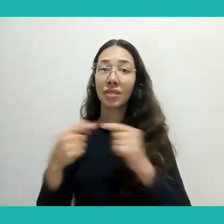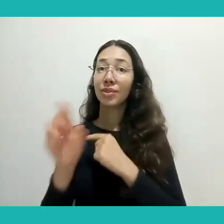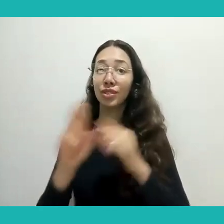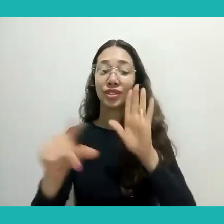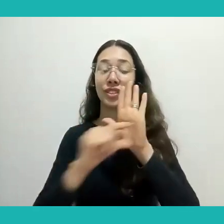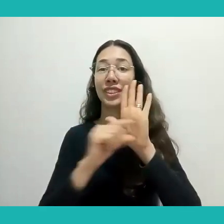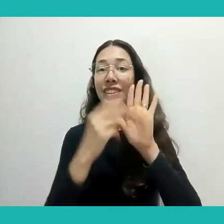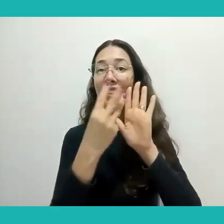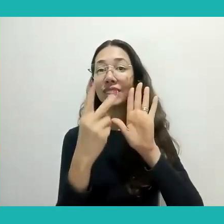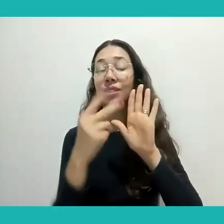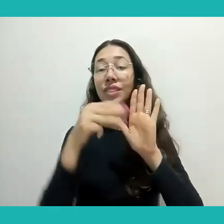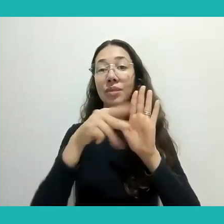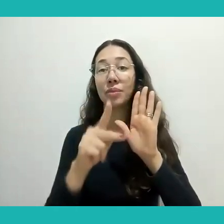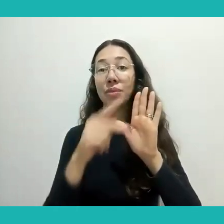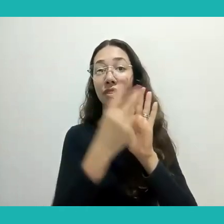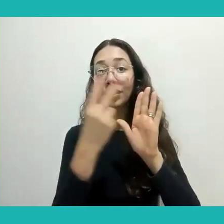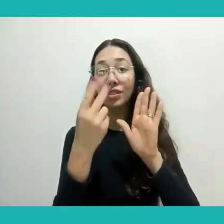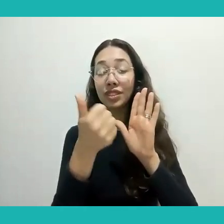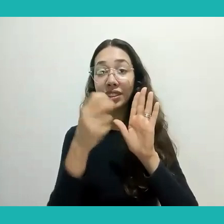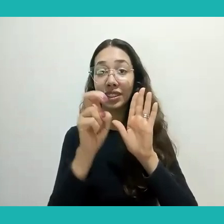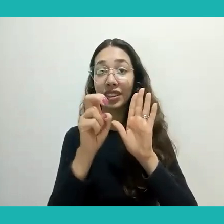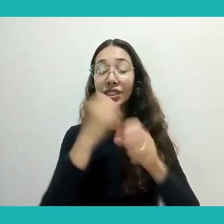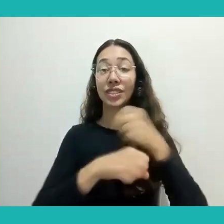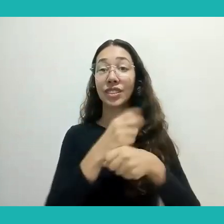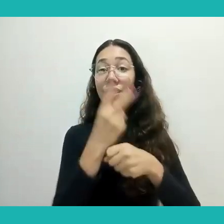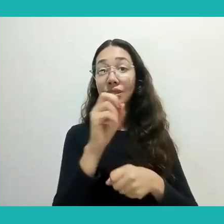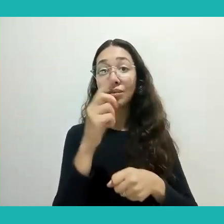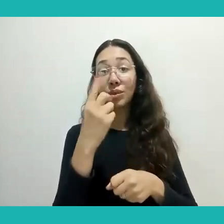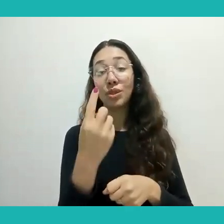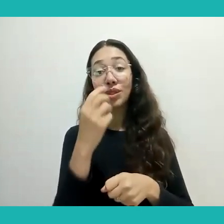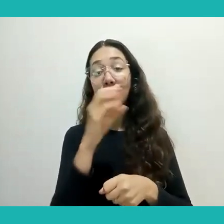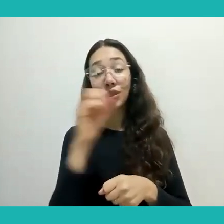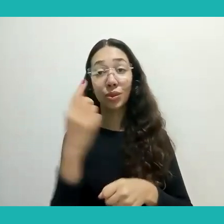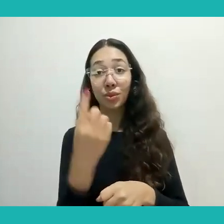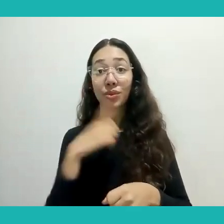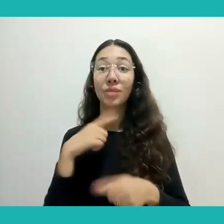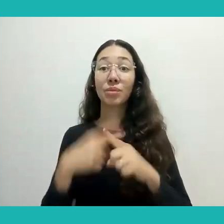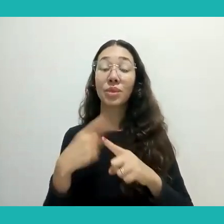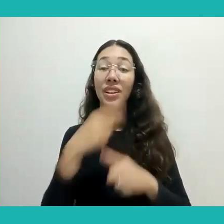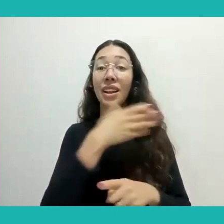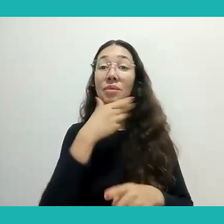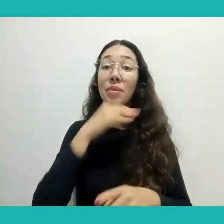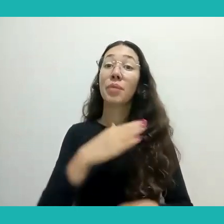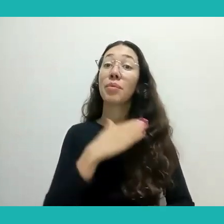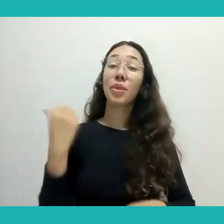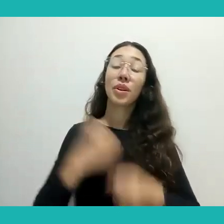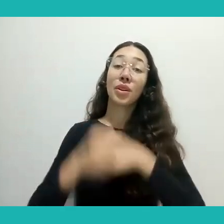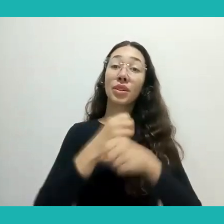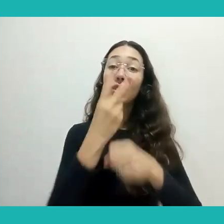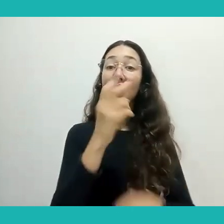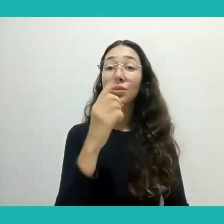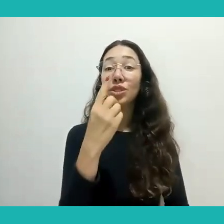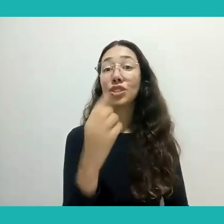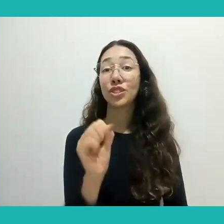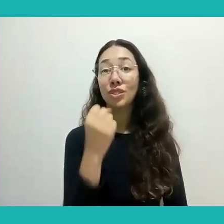31 da MP 22.15.10 de 2001, porque o instituidor, como a gente viu, faleceu em 2018 na condição